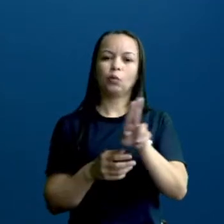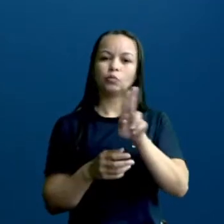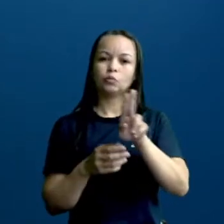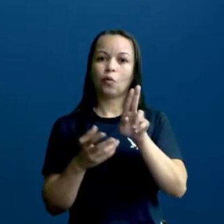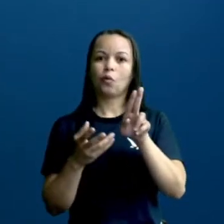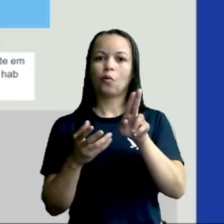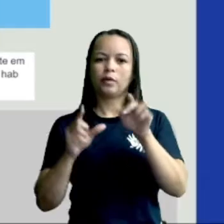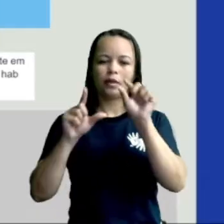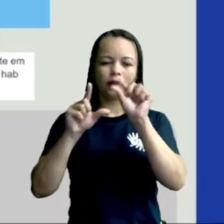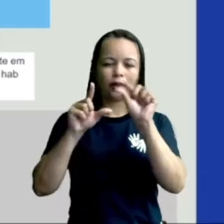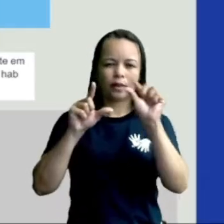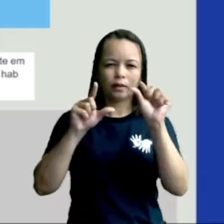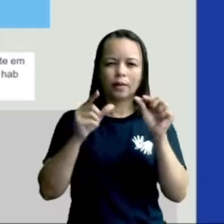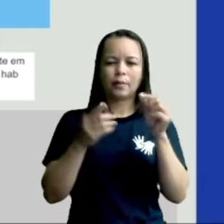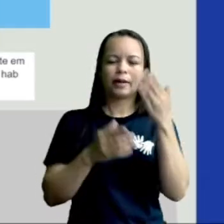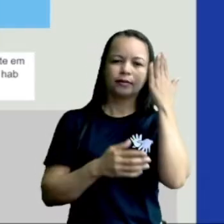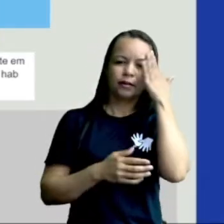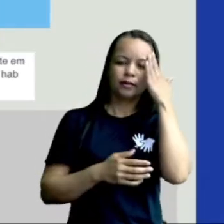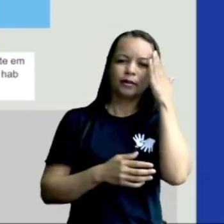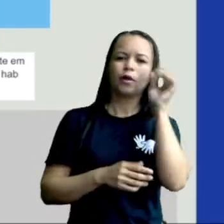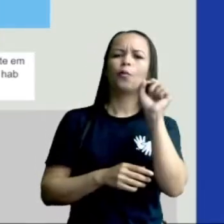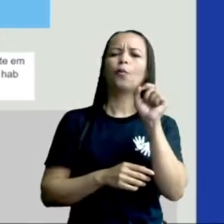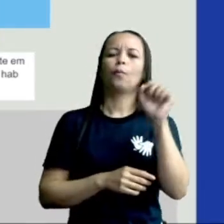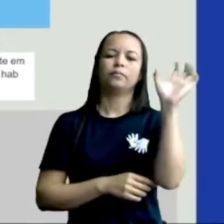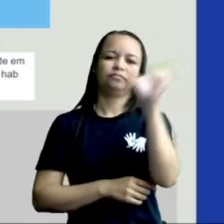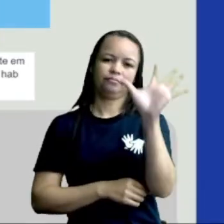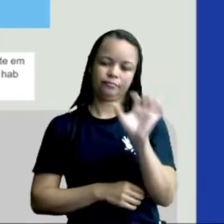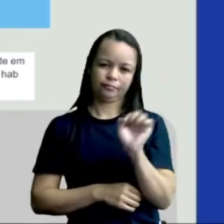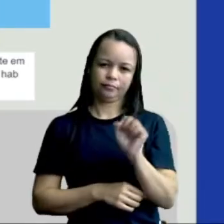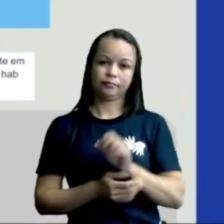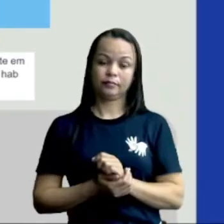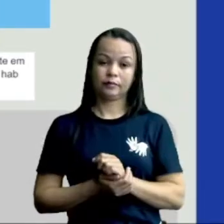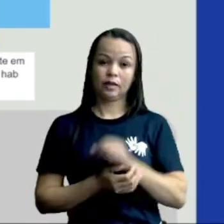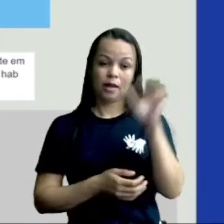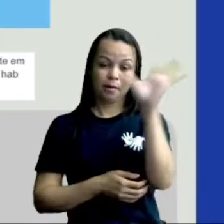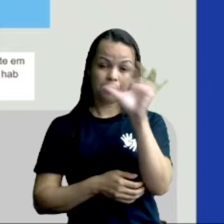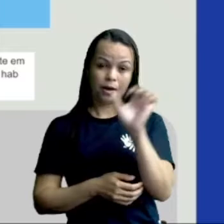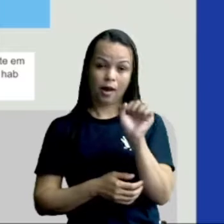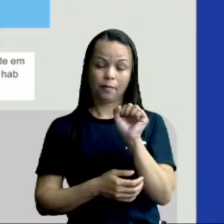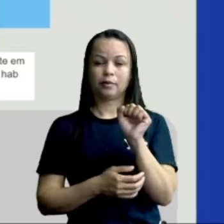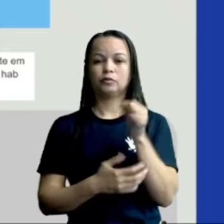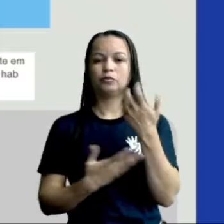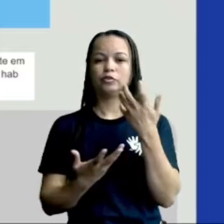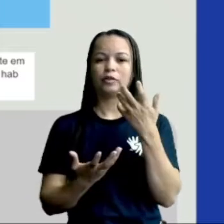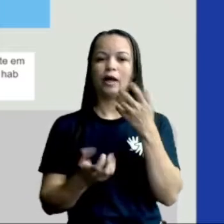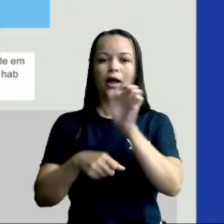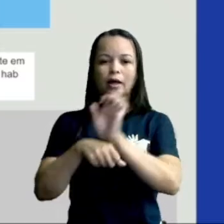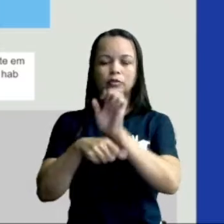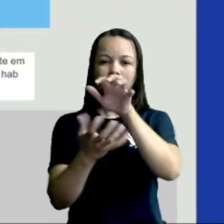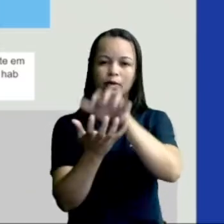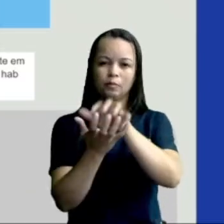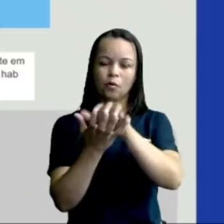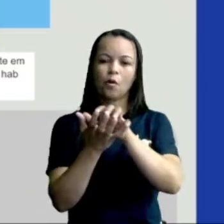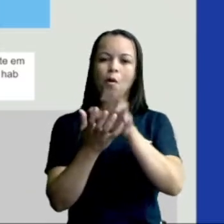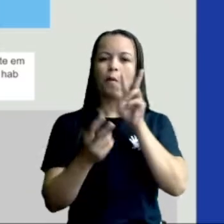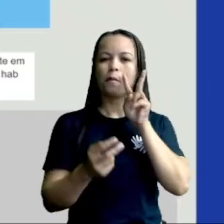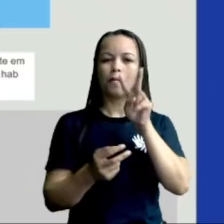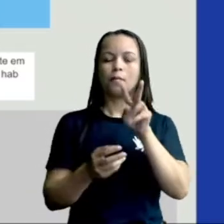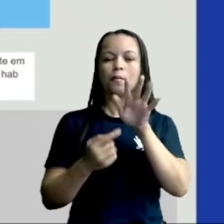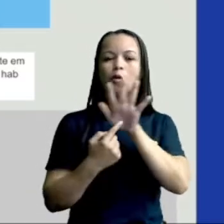gente entender o que é o mapa. Aí tá dizendo assim, ó. Mapa do estado de Pernambuco, mostrando uma